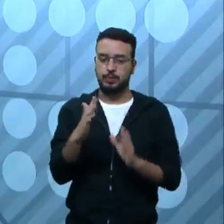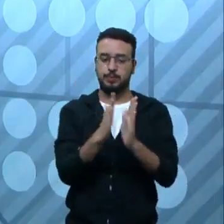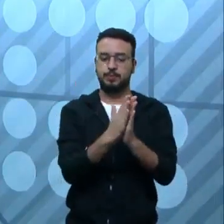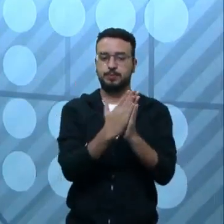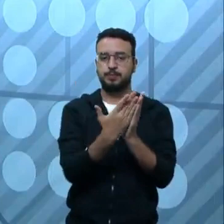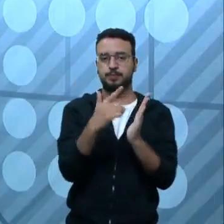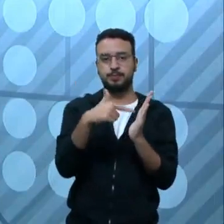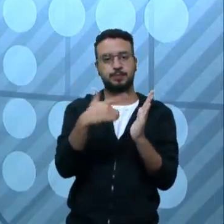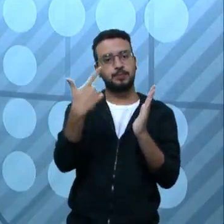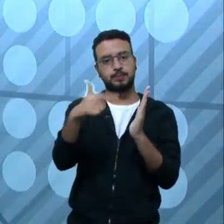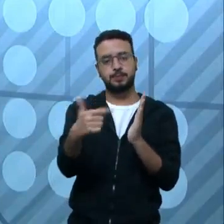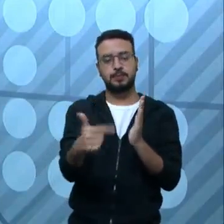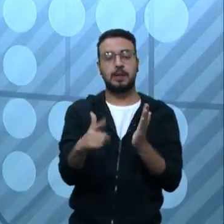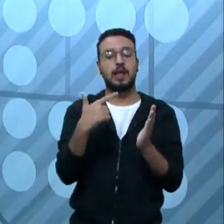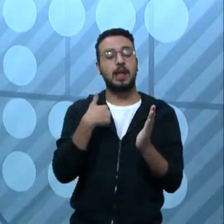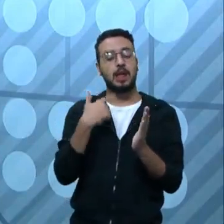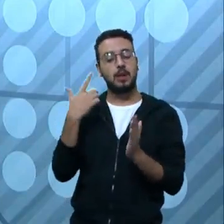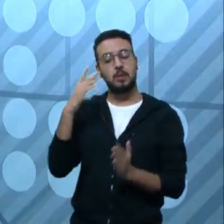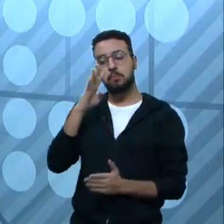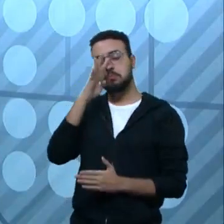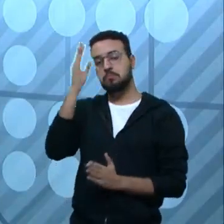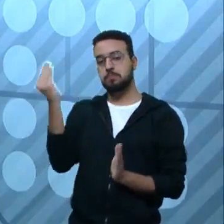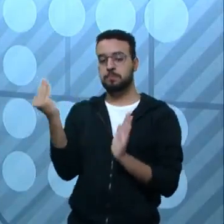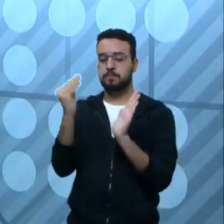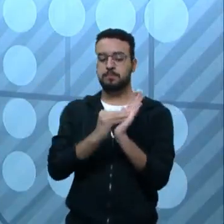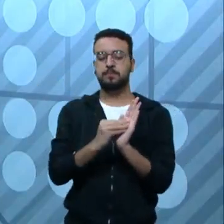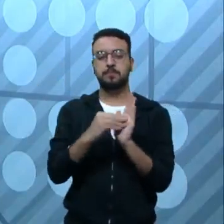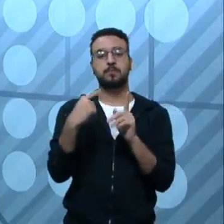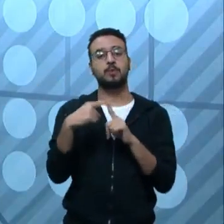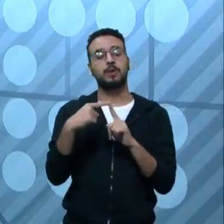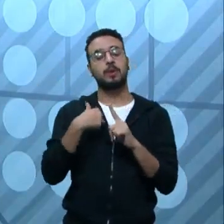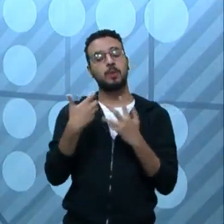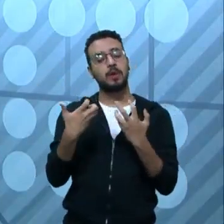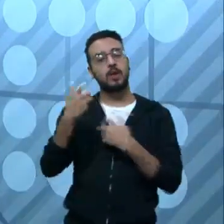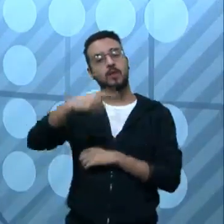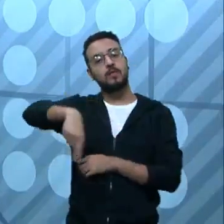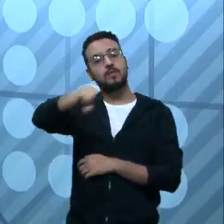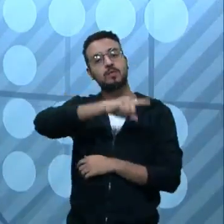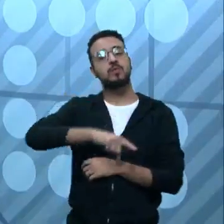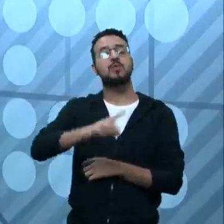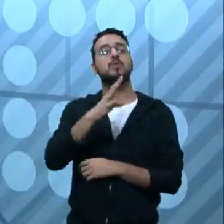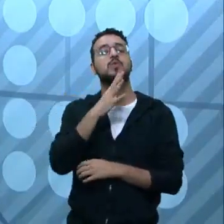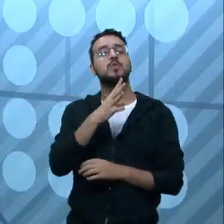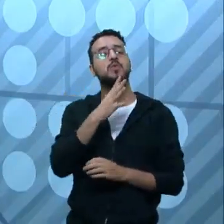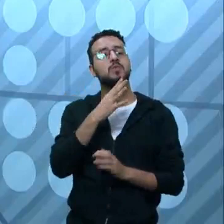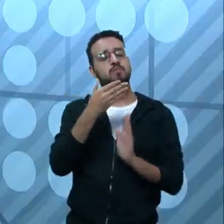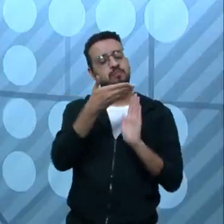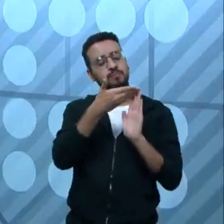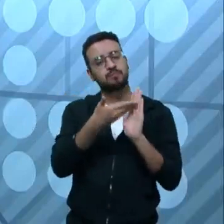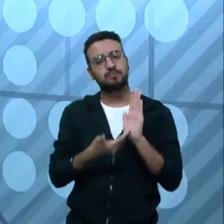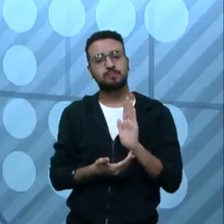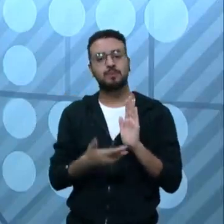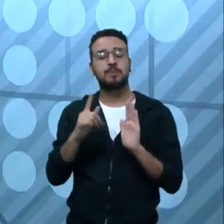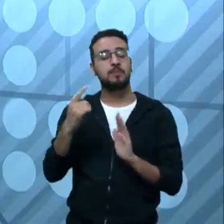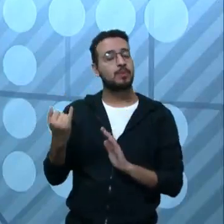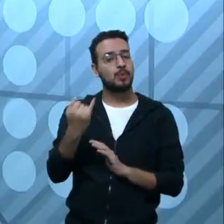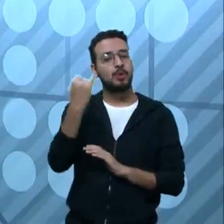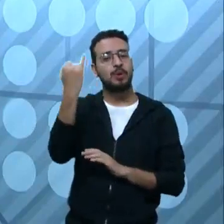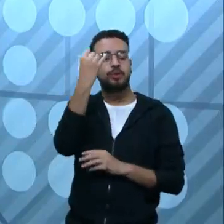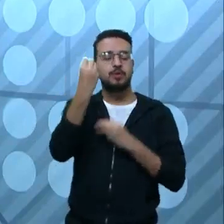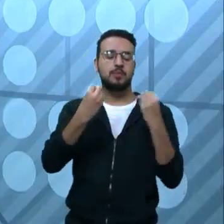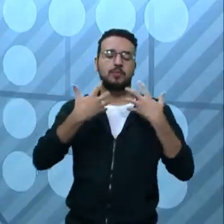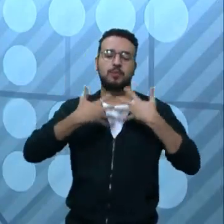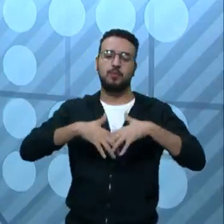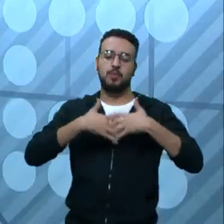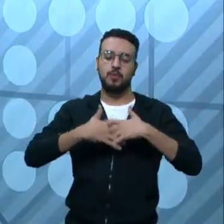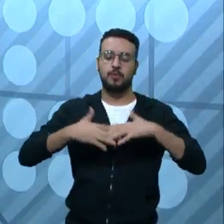sistema justamente para que vocês conheçam um pouco mais, é um sistema muito importante para o funcionamento do nosso corpo, tá bom? E